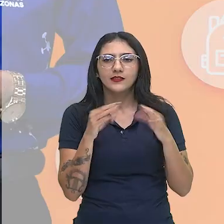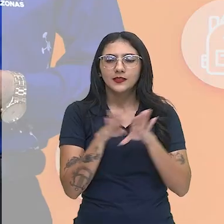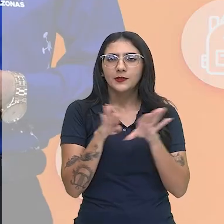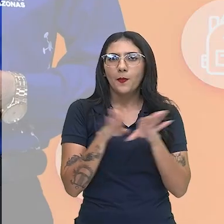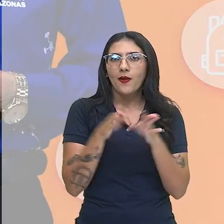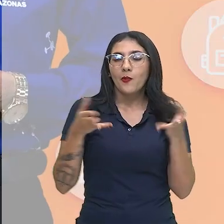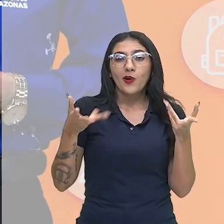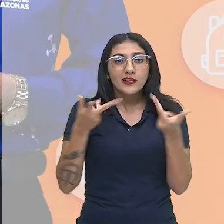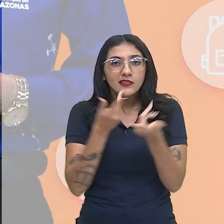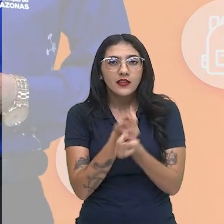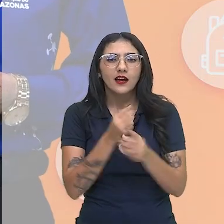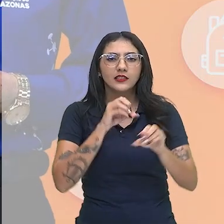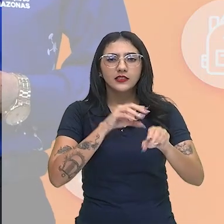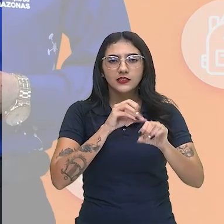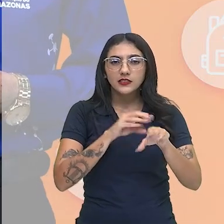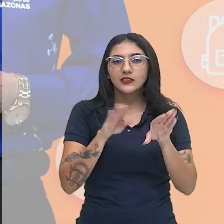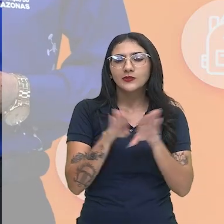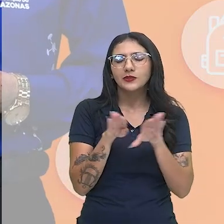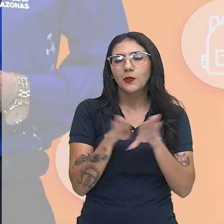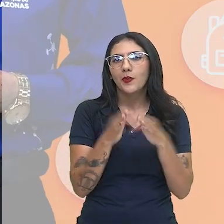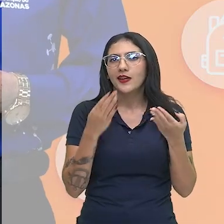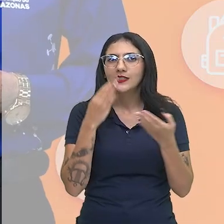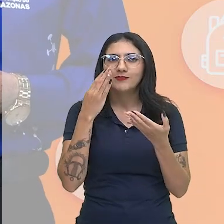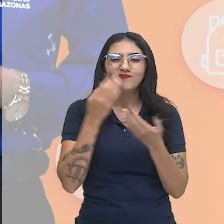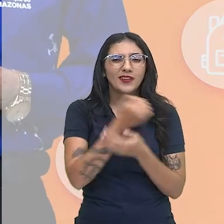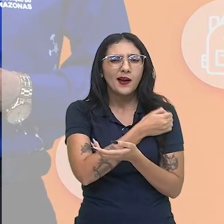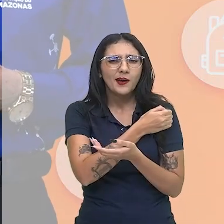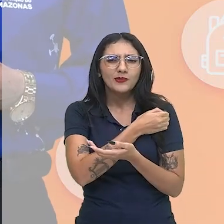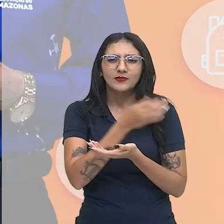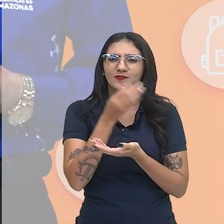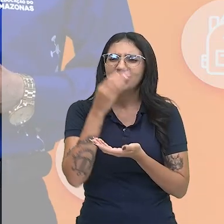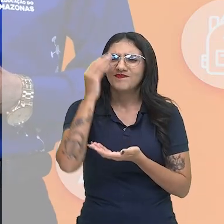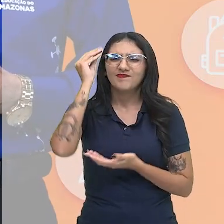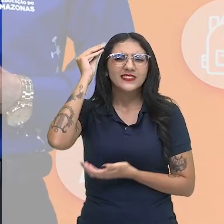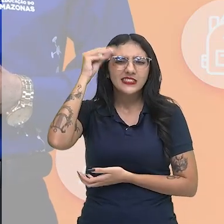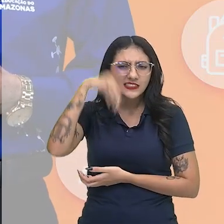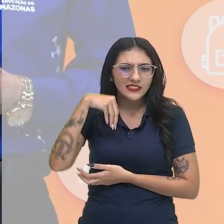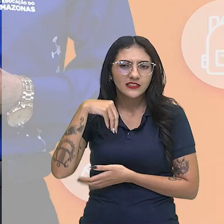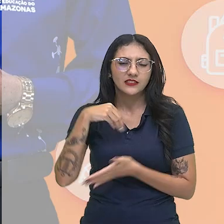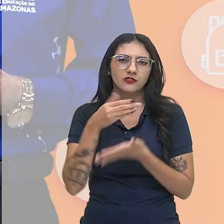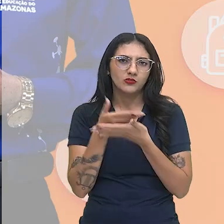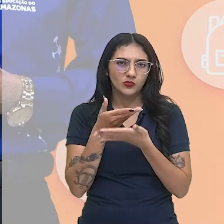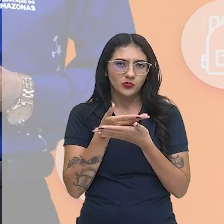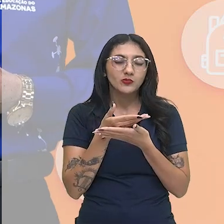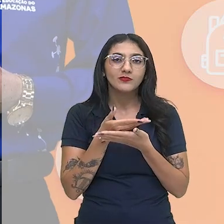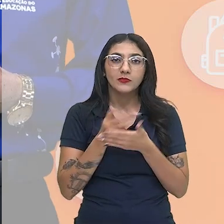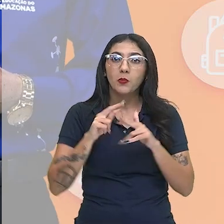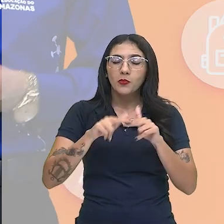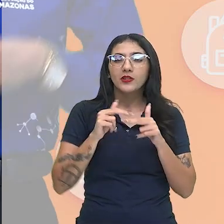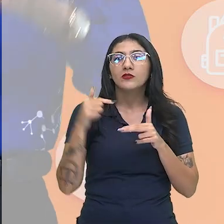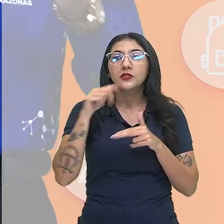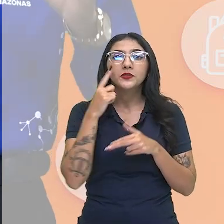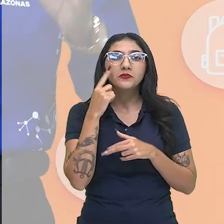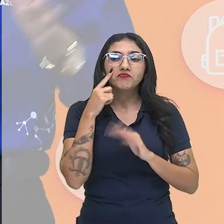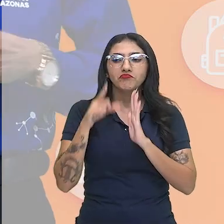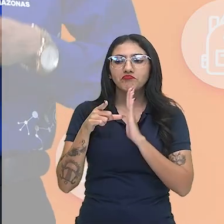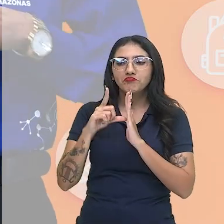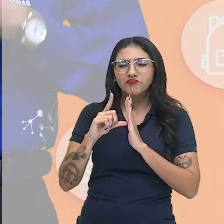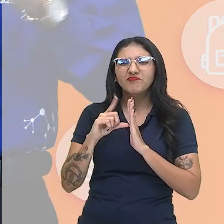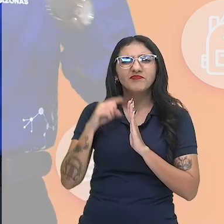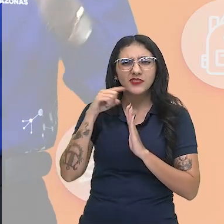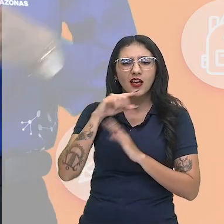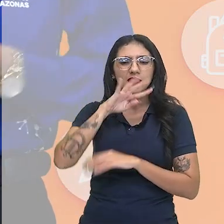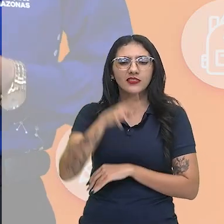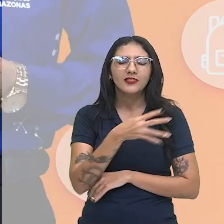do ensino e a evasão escolar. Por isso que nós vimos aquela tabela lá da frequência escolar, para saber